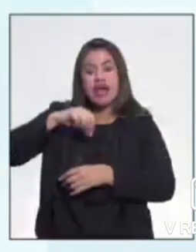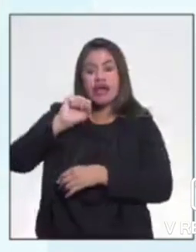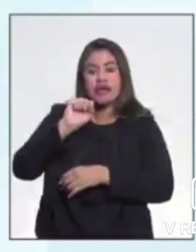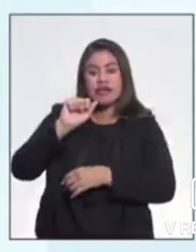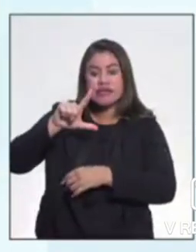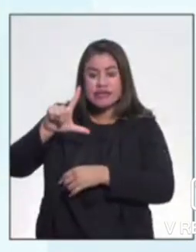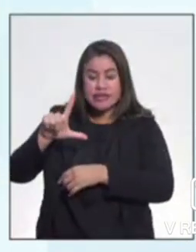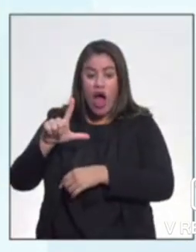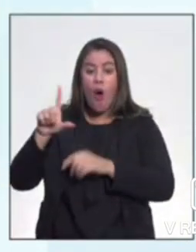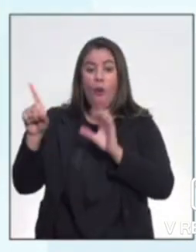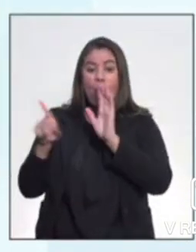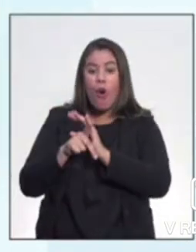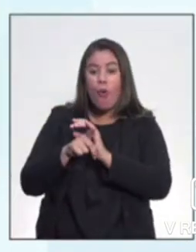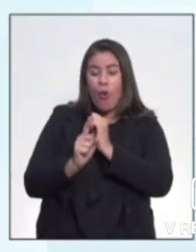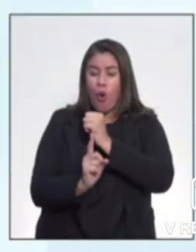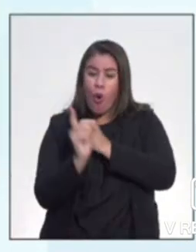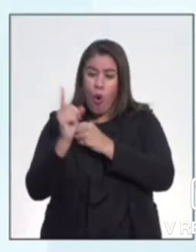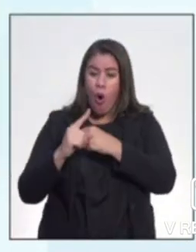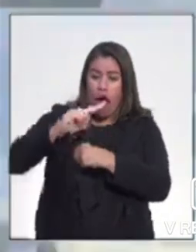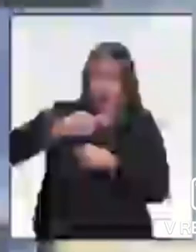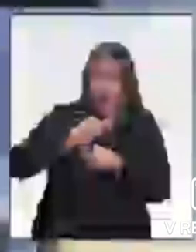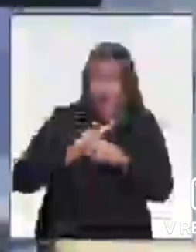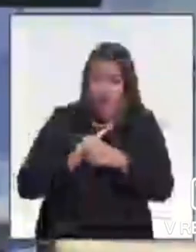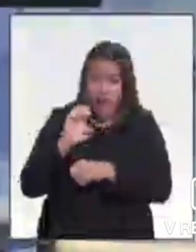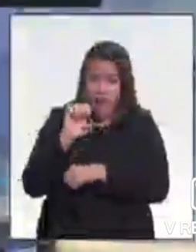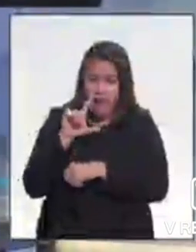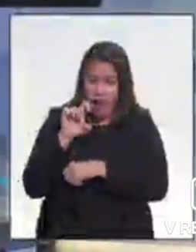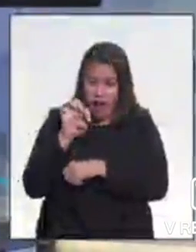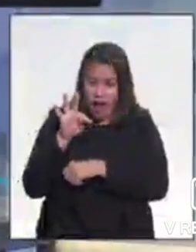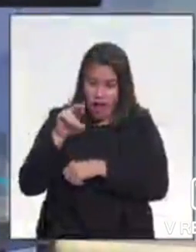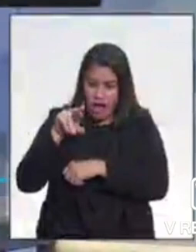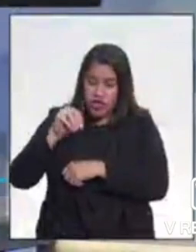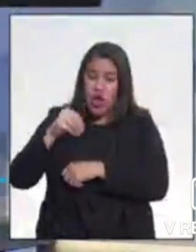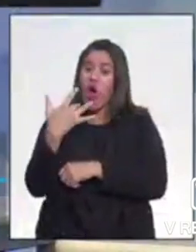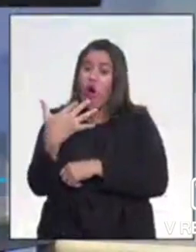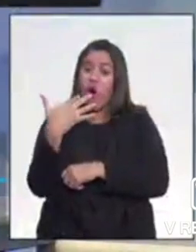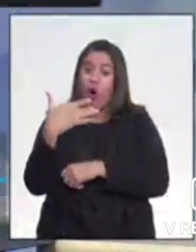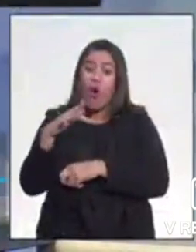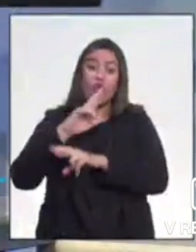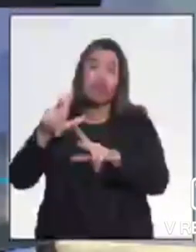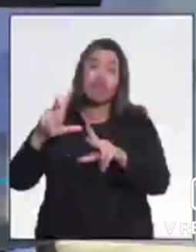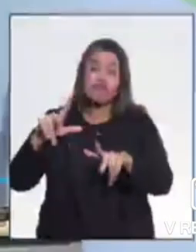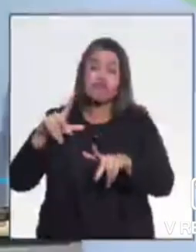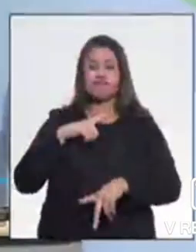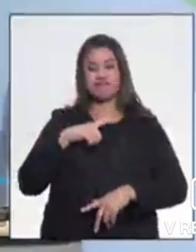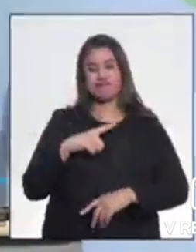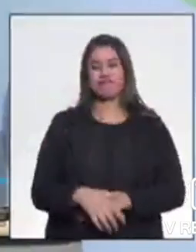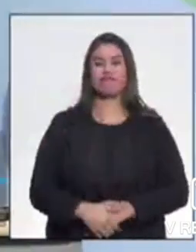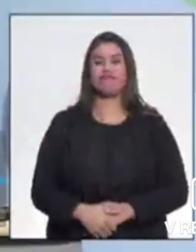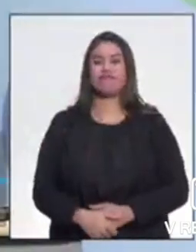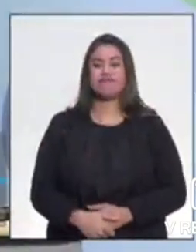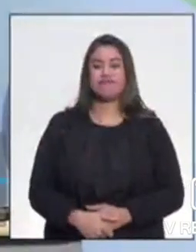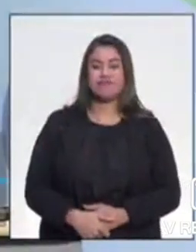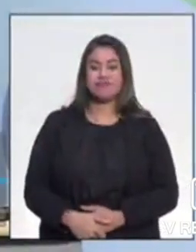de qual camada que ele está, eu vou ter uma coloração diferenciada, né, professor? Isso mesmo.